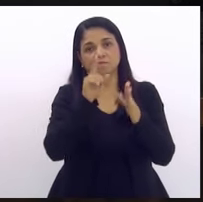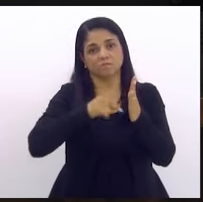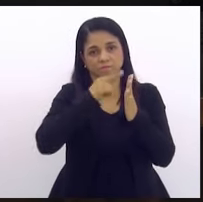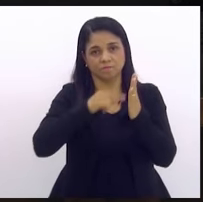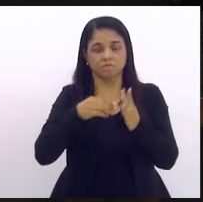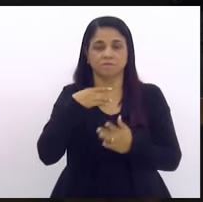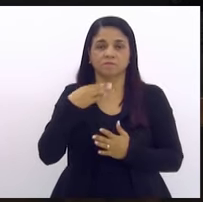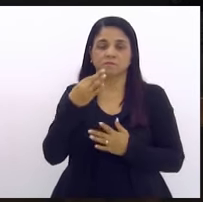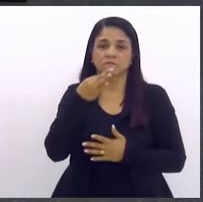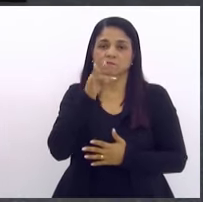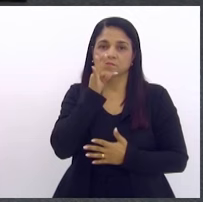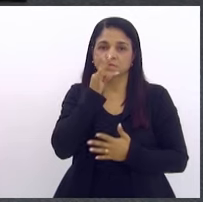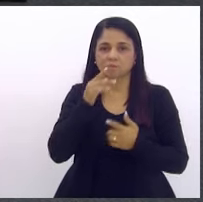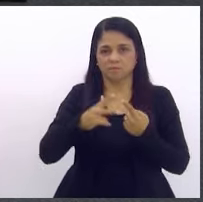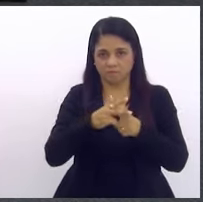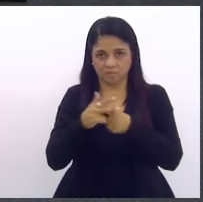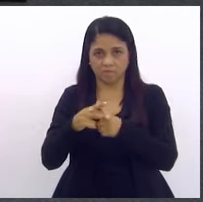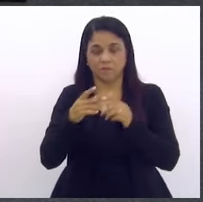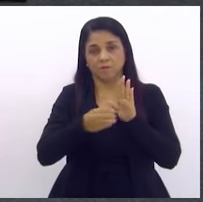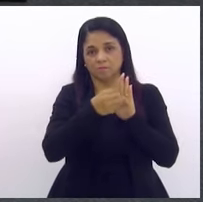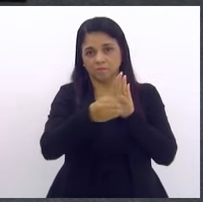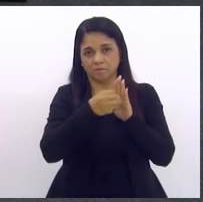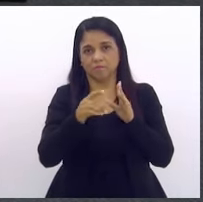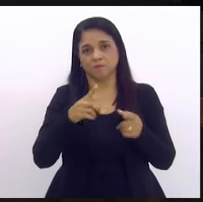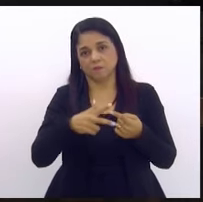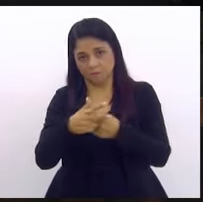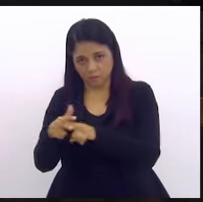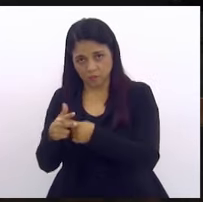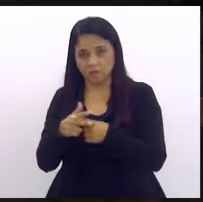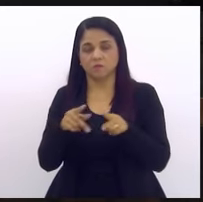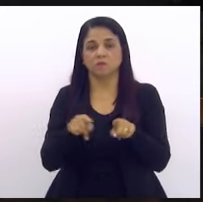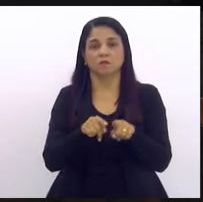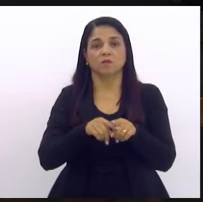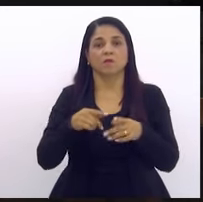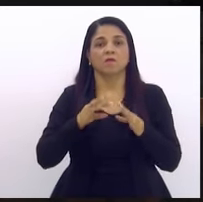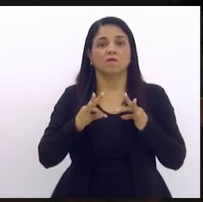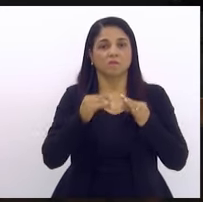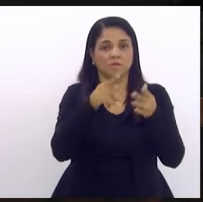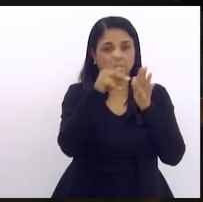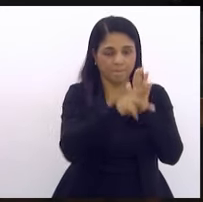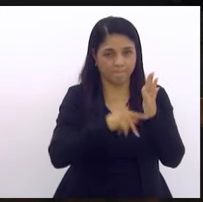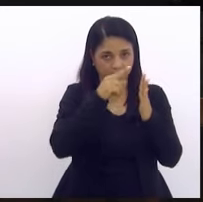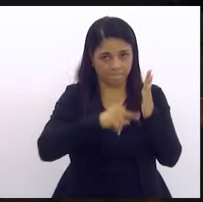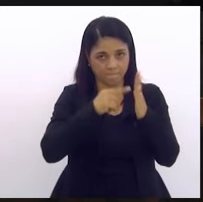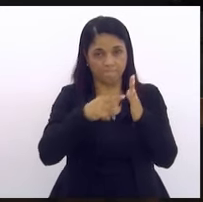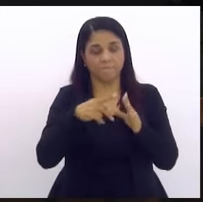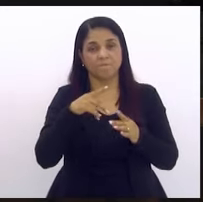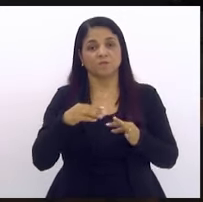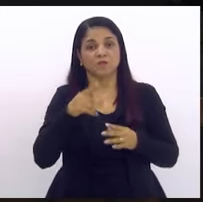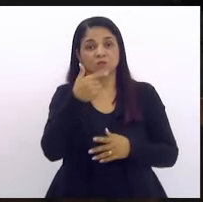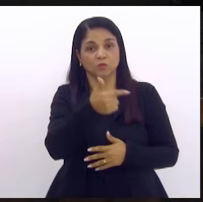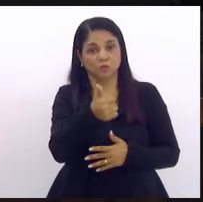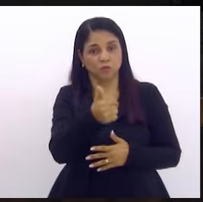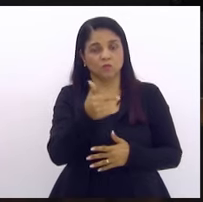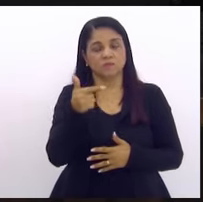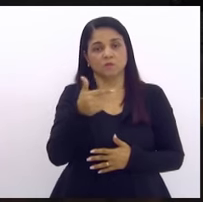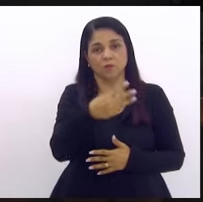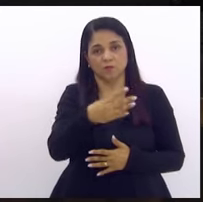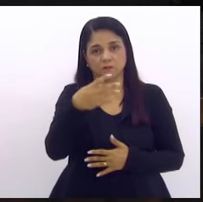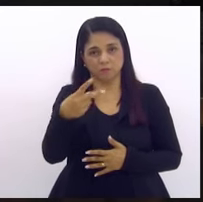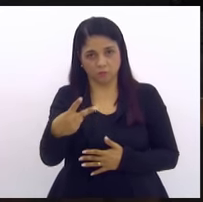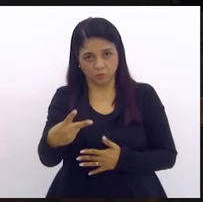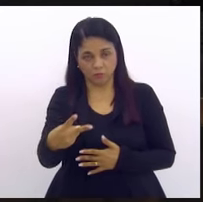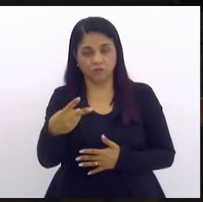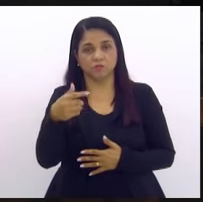vetos, deputado Jorge Felipe Neto. Parecer pela manutenção. Veto total posto ao projeto de lei número 1242/2015, de autoria da